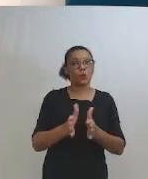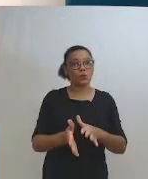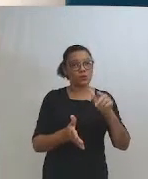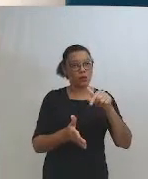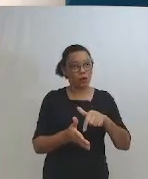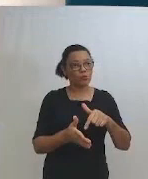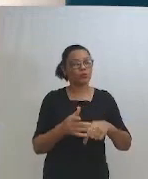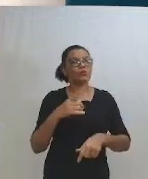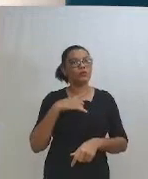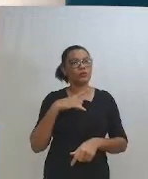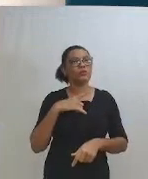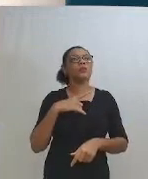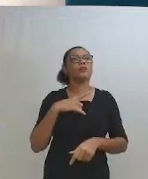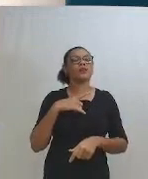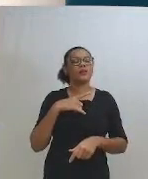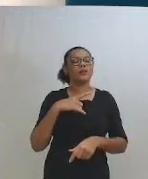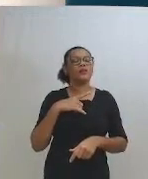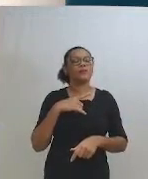conclusos para